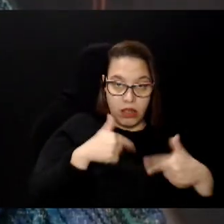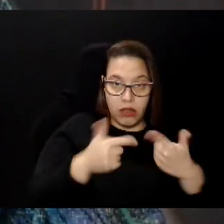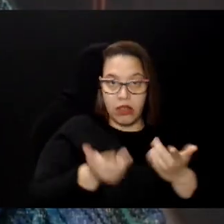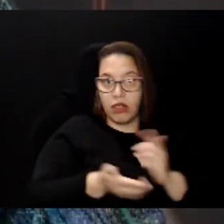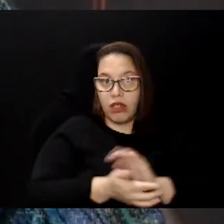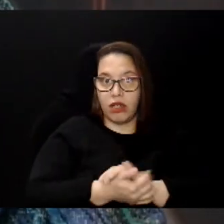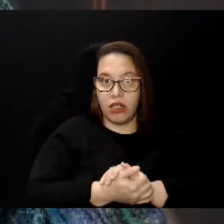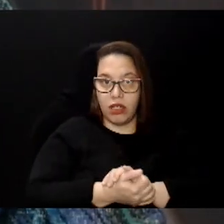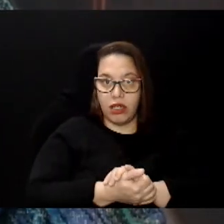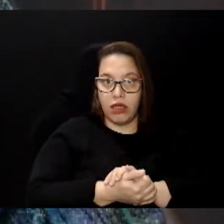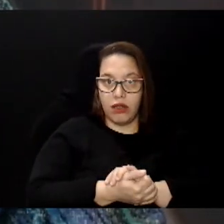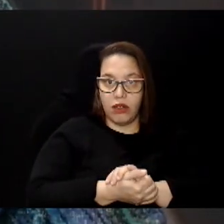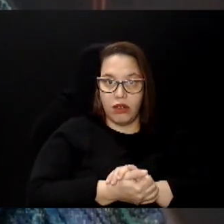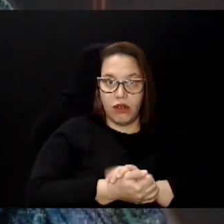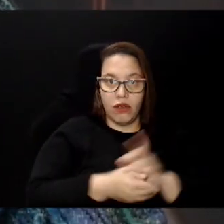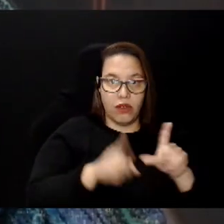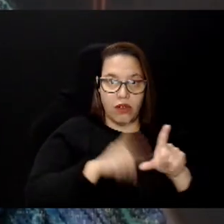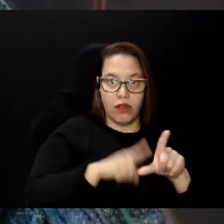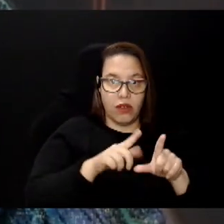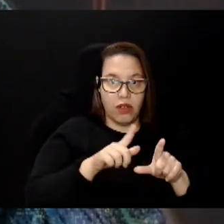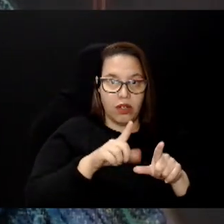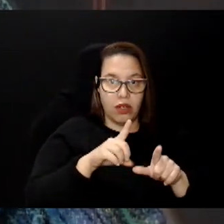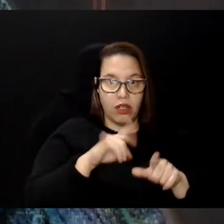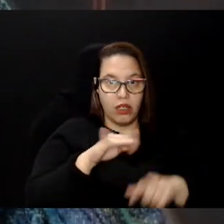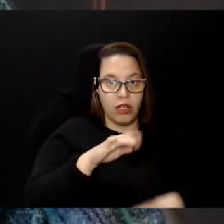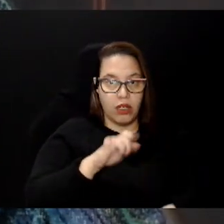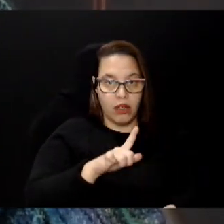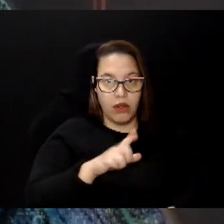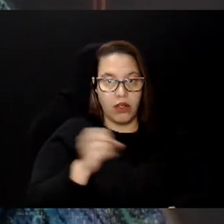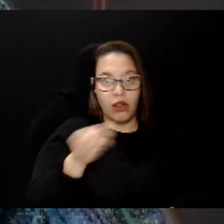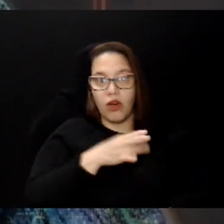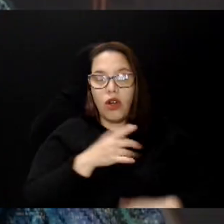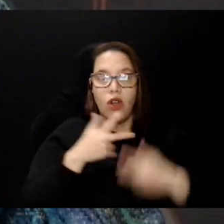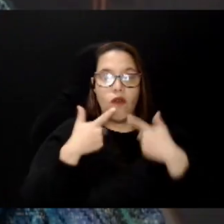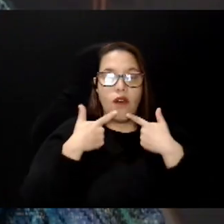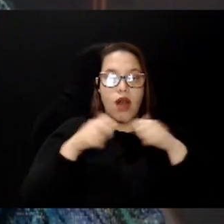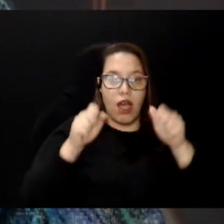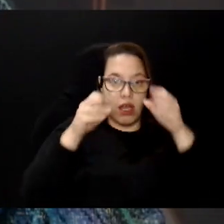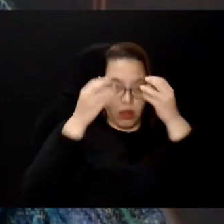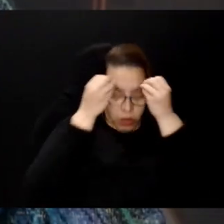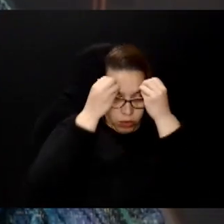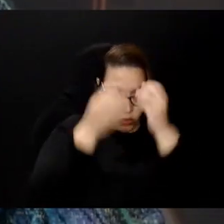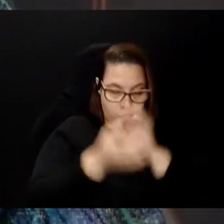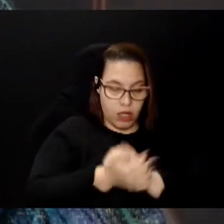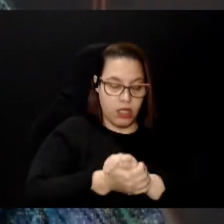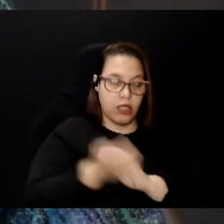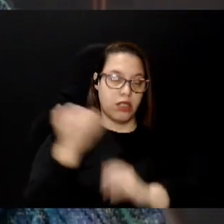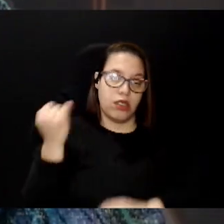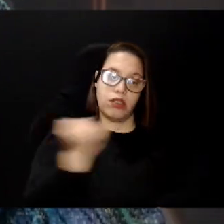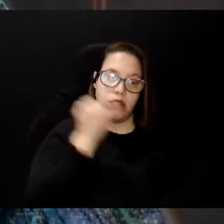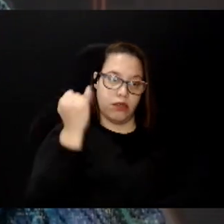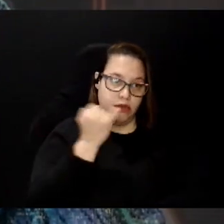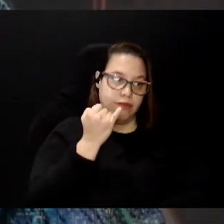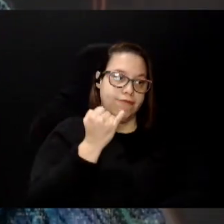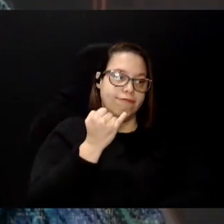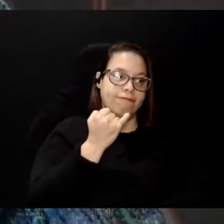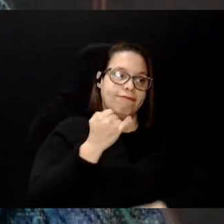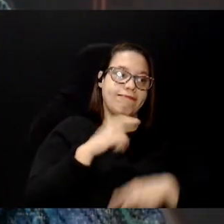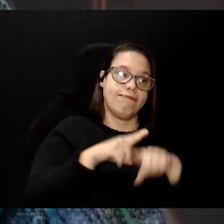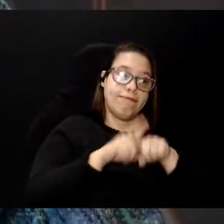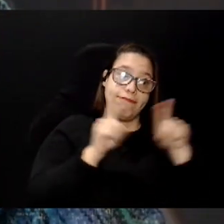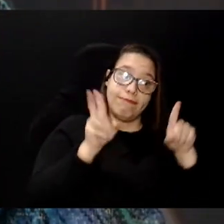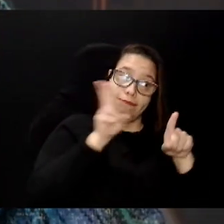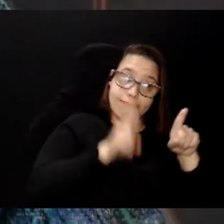letramento digital é a nova linguagem. Será essencial isso. Mas com o uso...